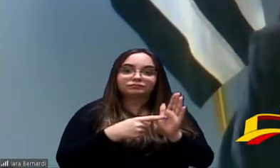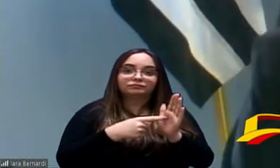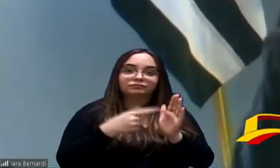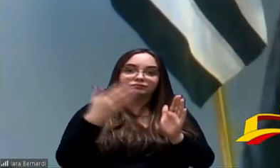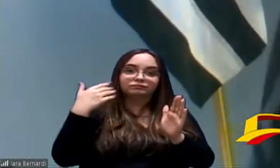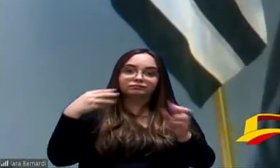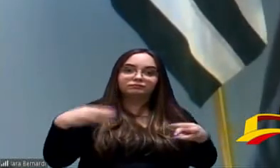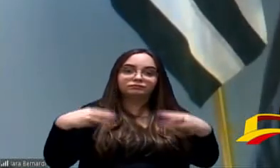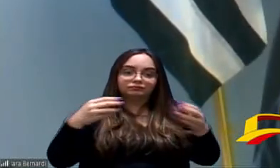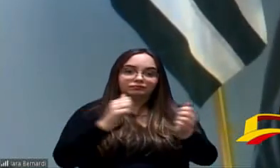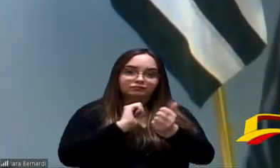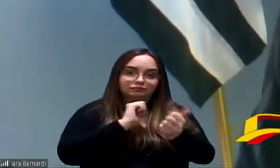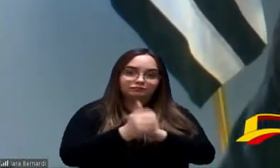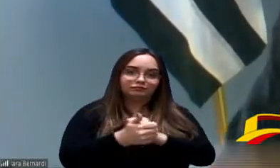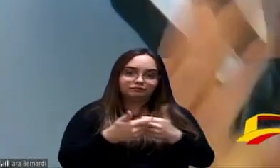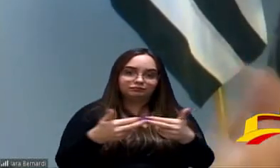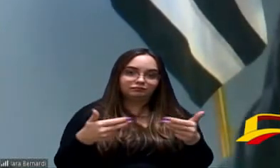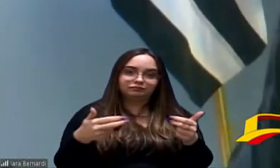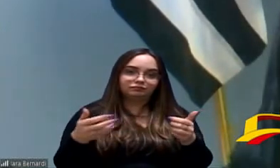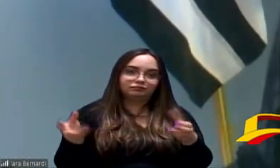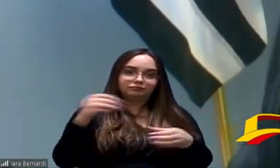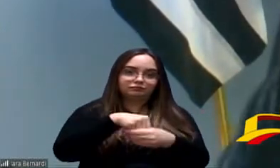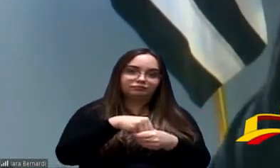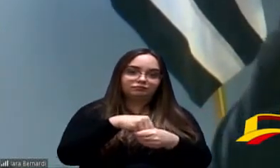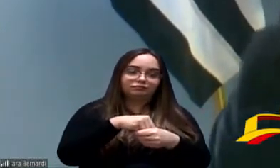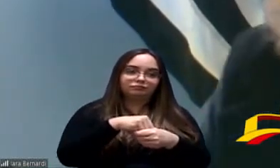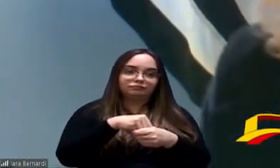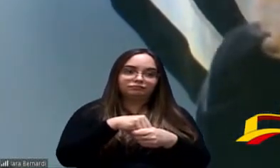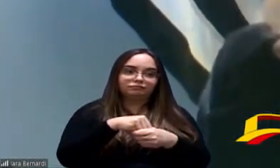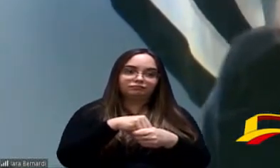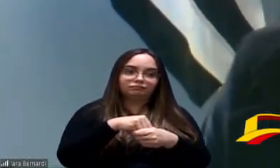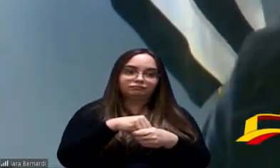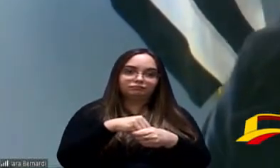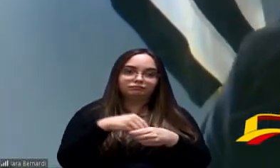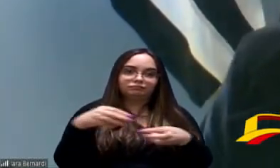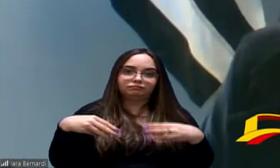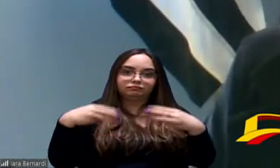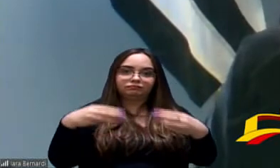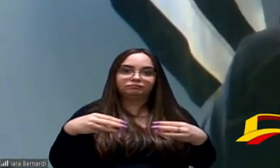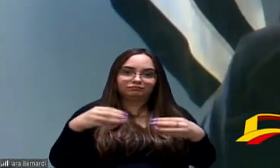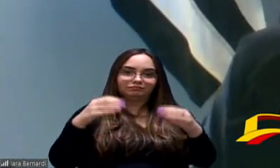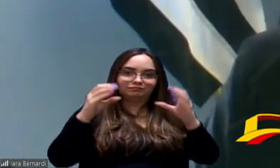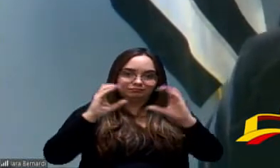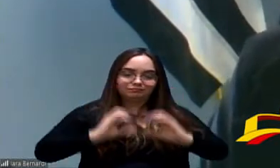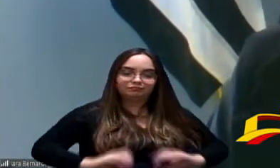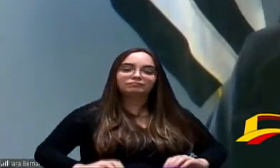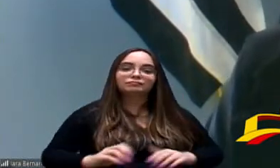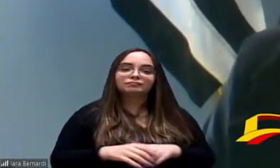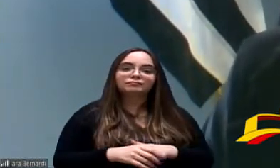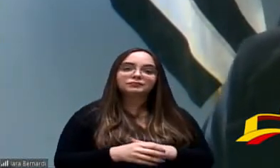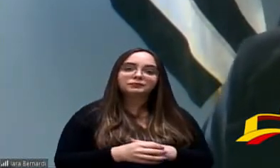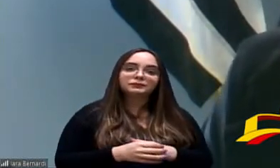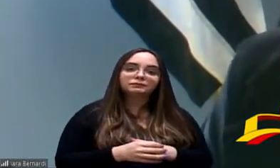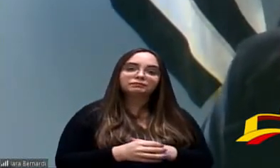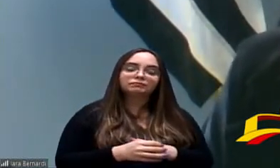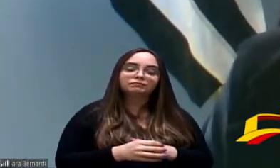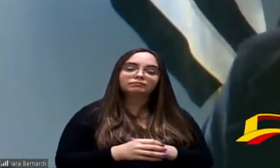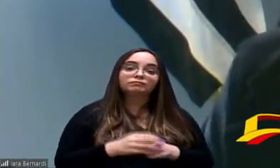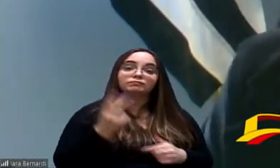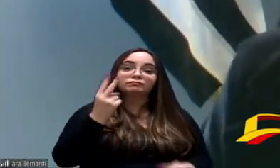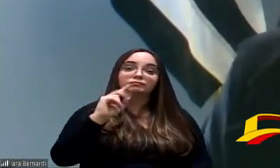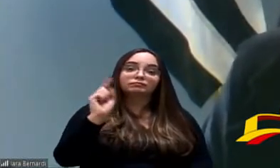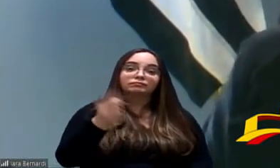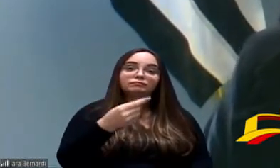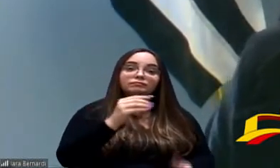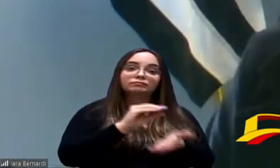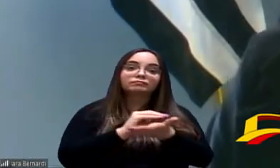dos Esportes, que não existe mais, que foi integrado, acho que é o Ministério da Cidadania. Essa verba de 2 milhões